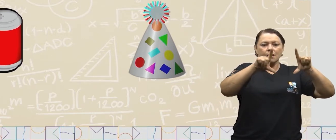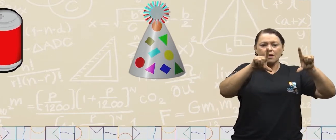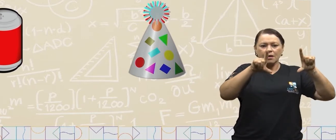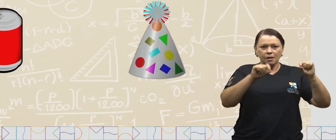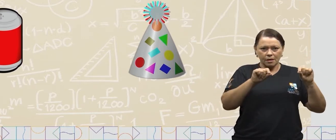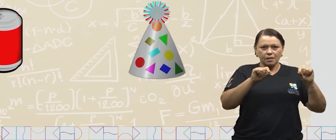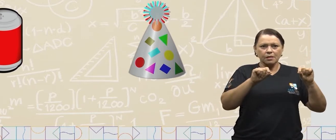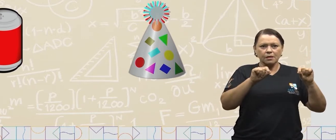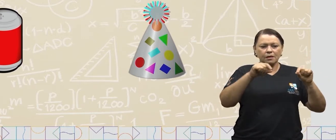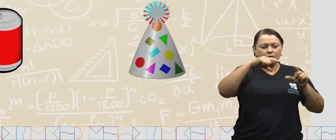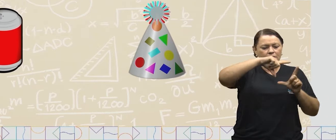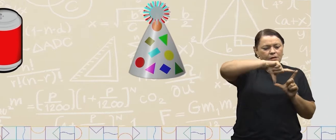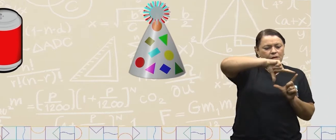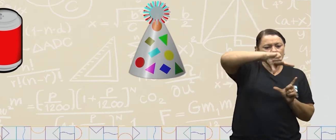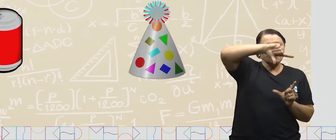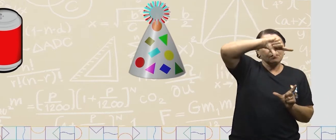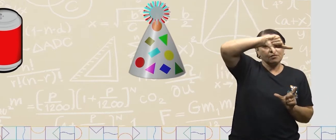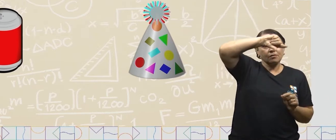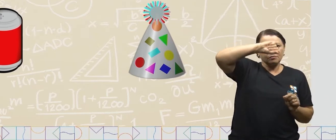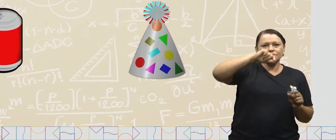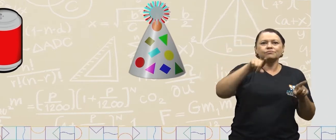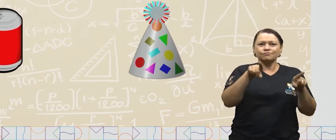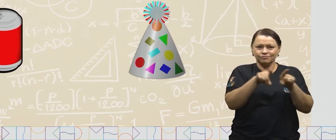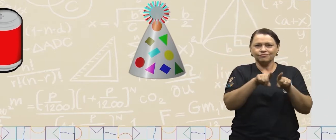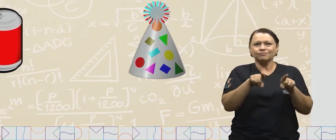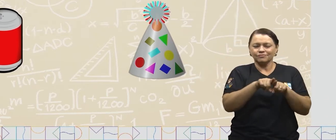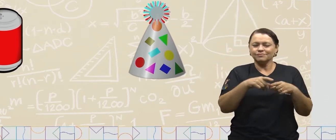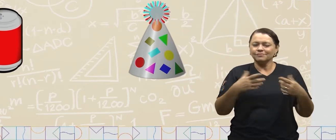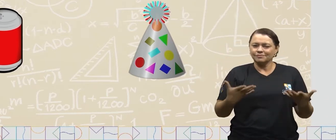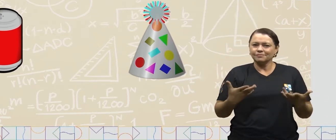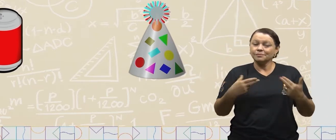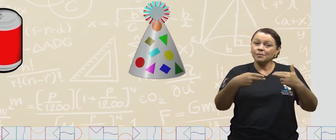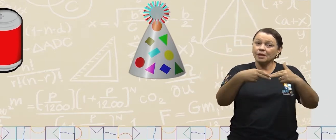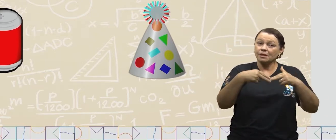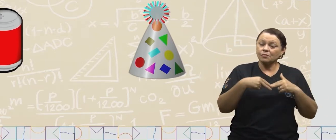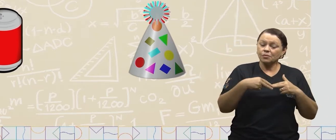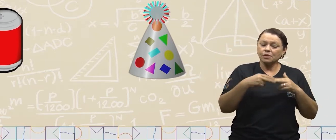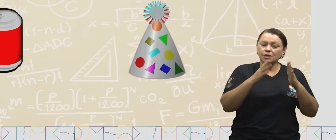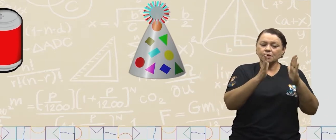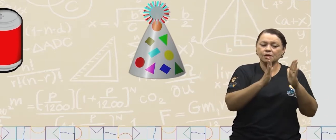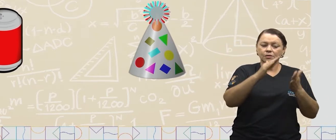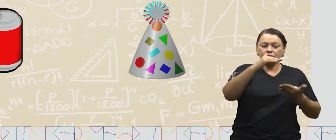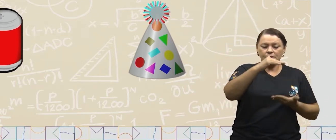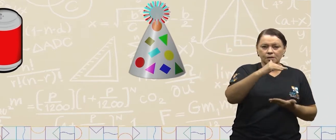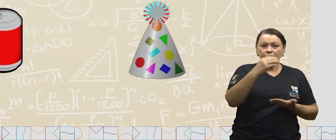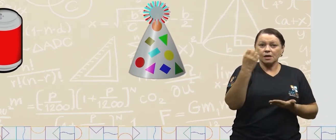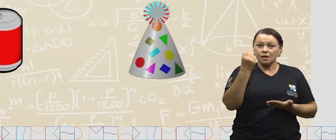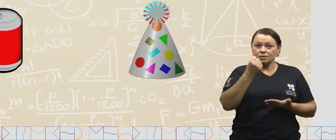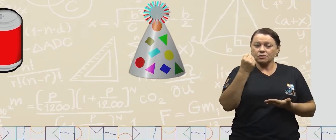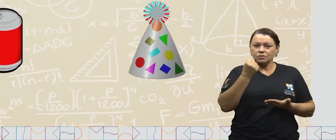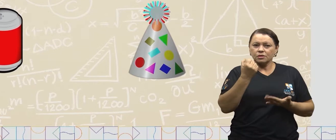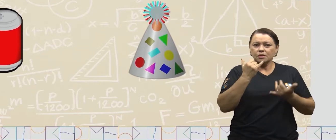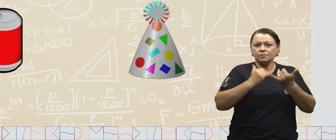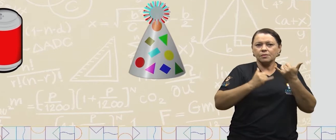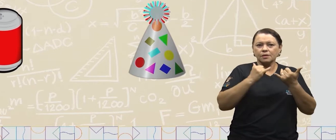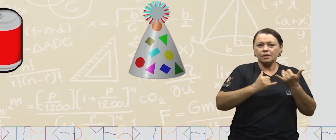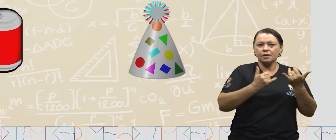nos extremos quanto nos lados. Portanto, a caixa de leite tem o formato de